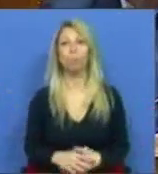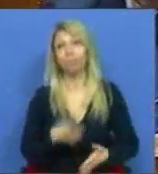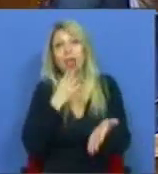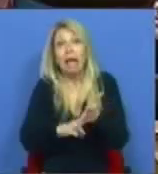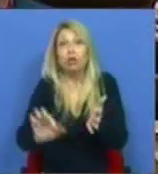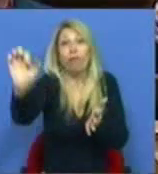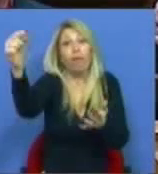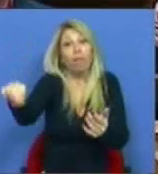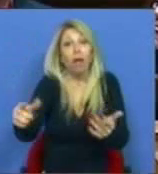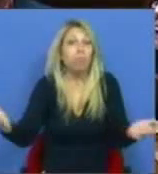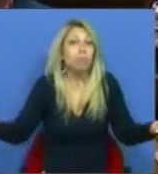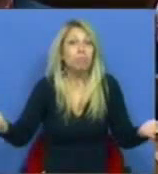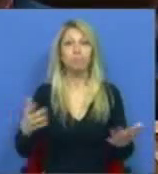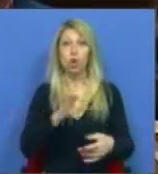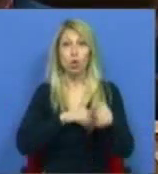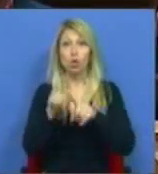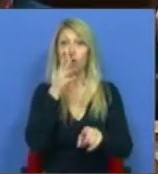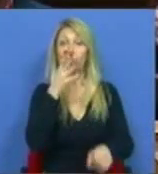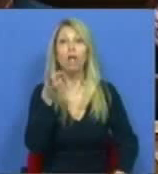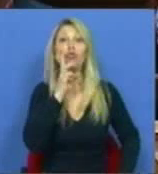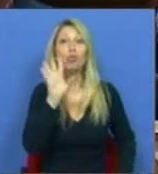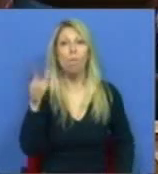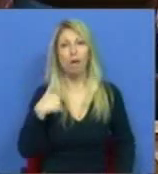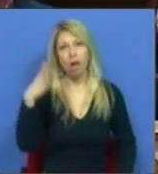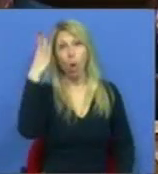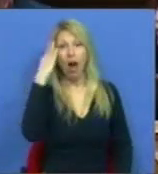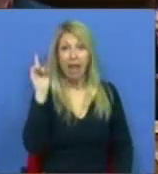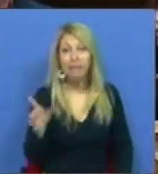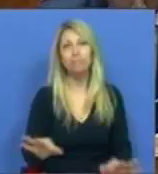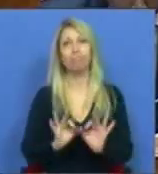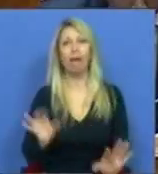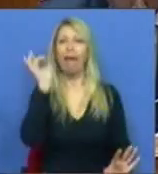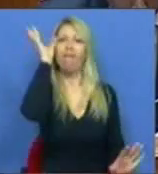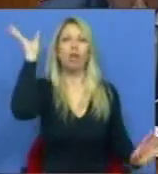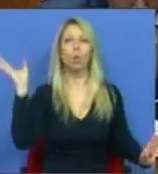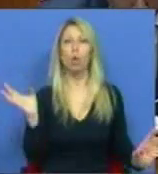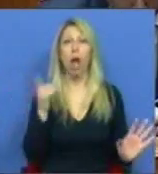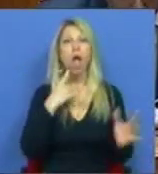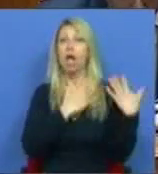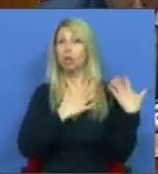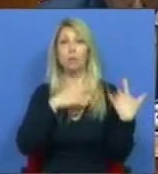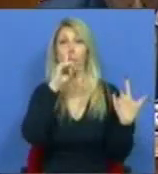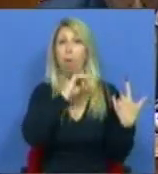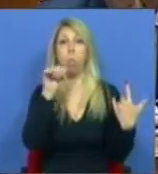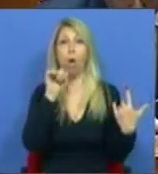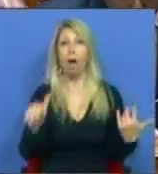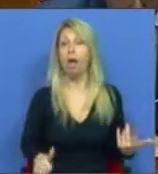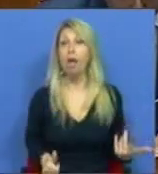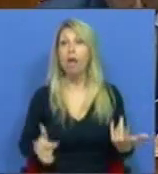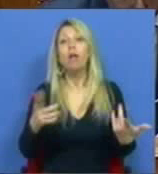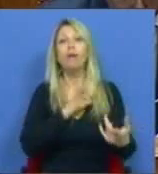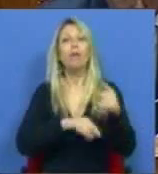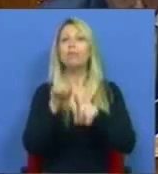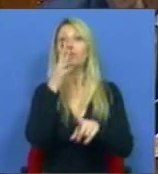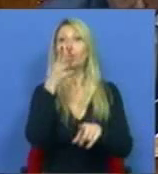suas razões. O Sr. Deputado, desculpe, mas eu considero isso uma aventura e uma irresponsabilidade. E o Sr. Deputado não